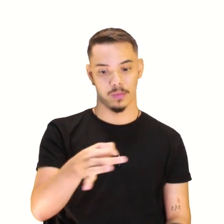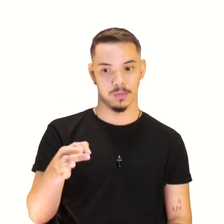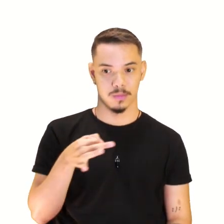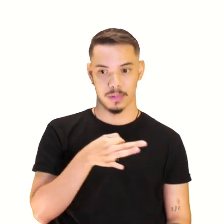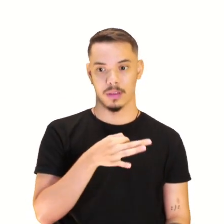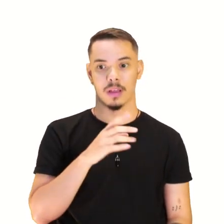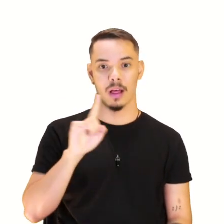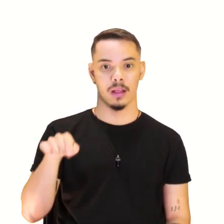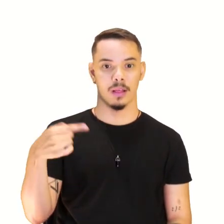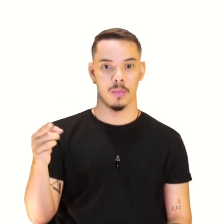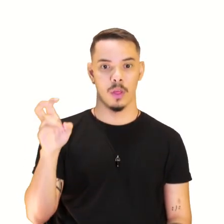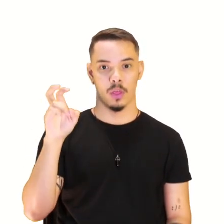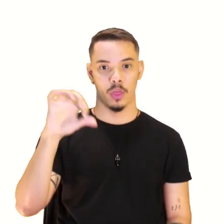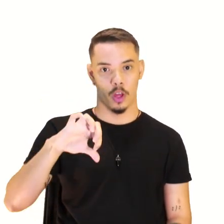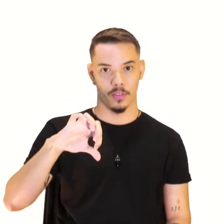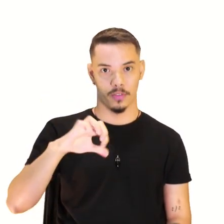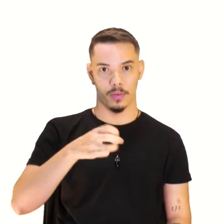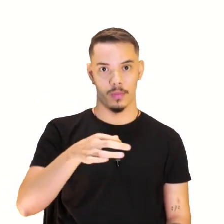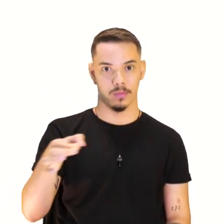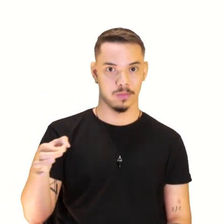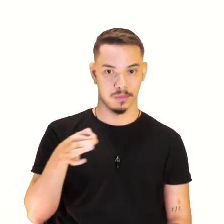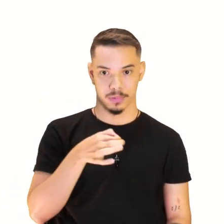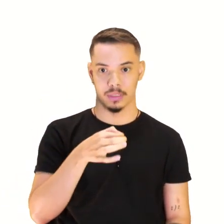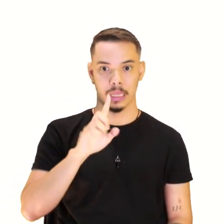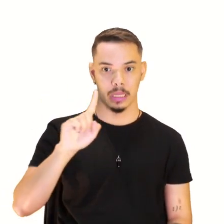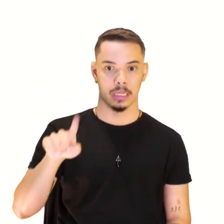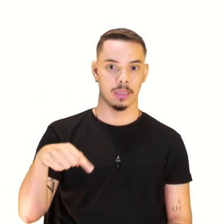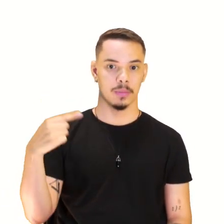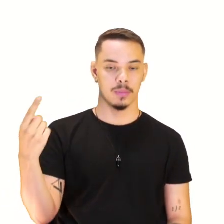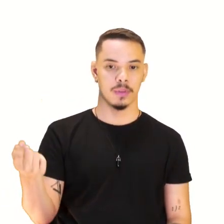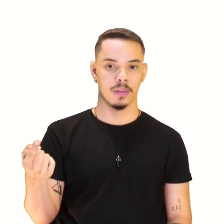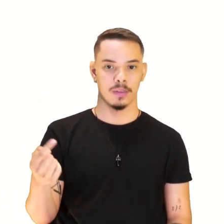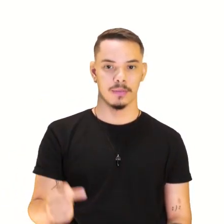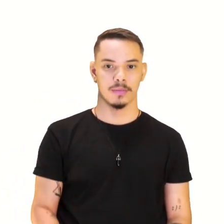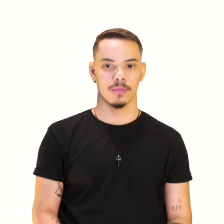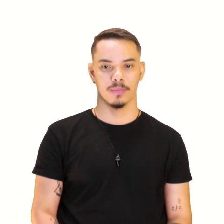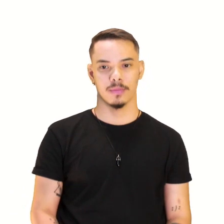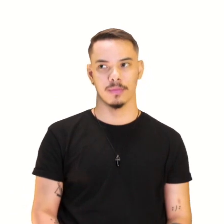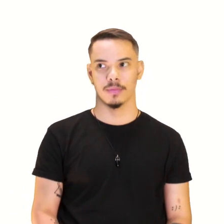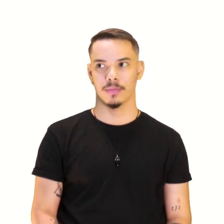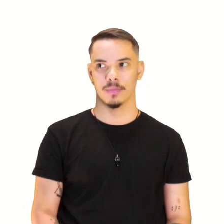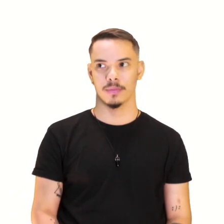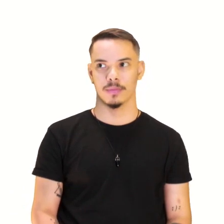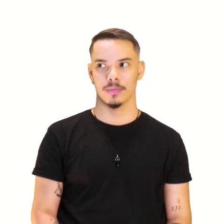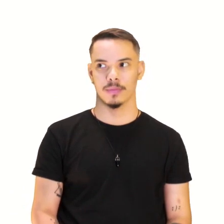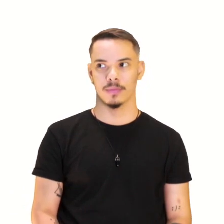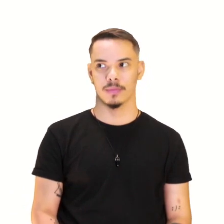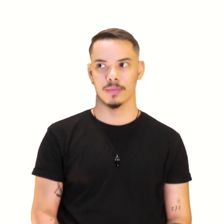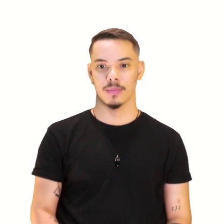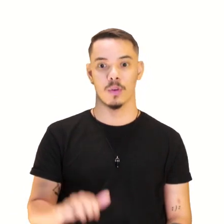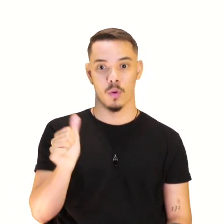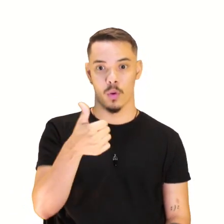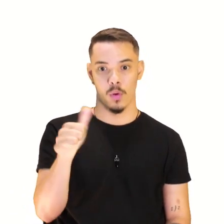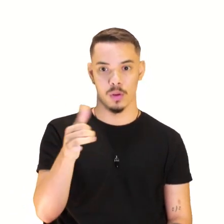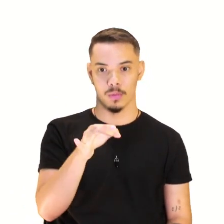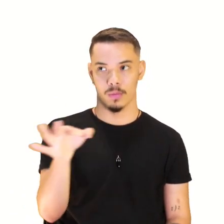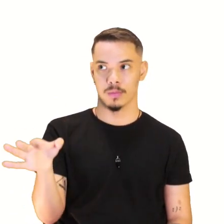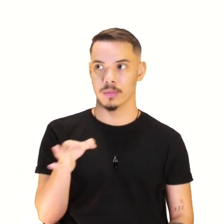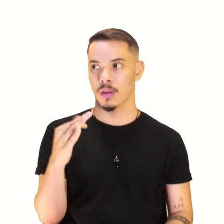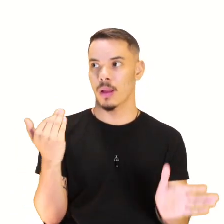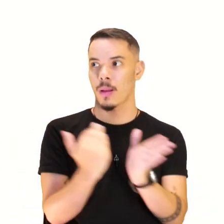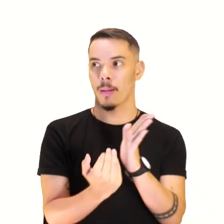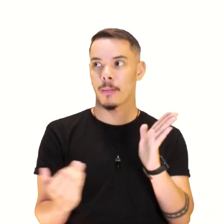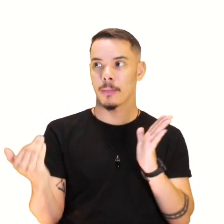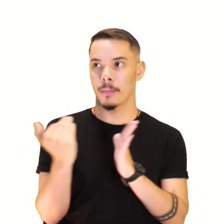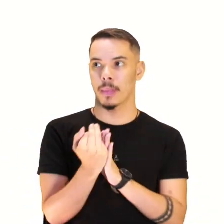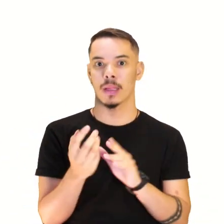Depois nós temos 9. Depois nós temos, deixa eu ver, 6, 11. E aí está aumentando. Mas o que